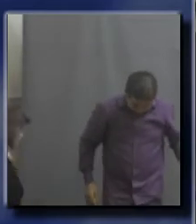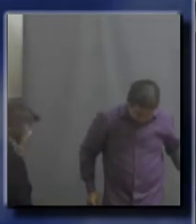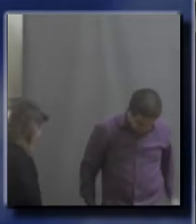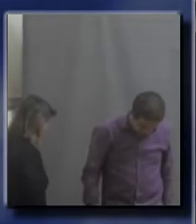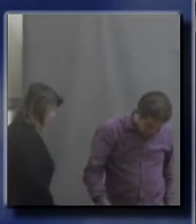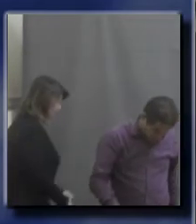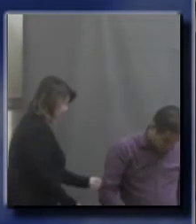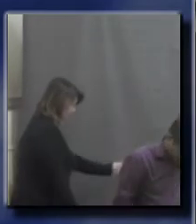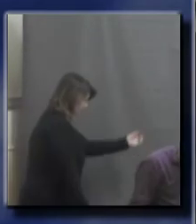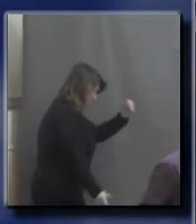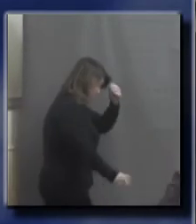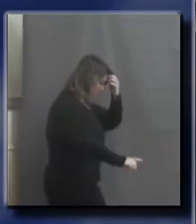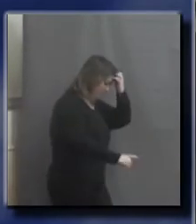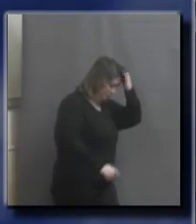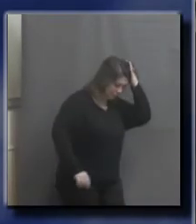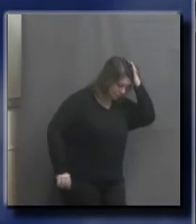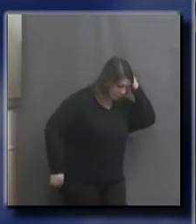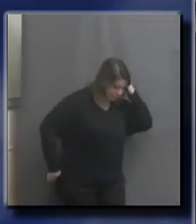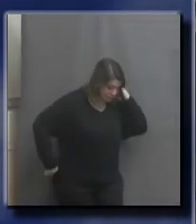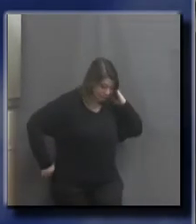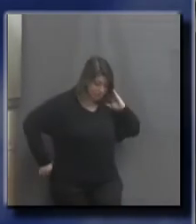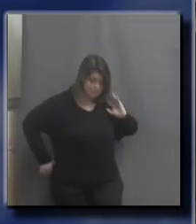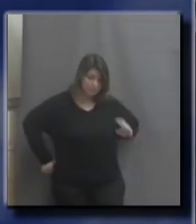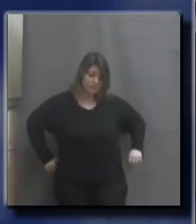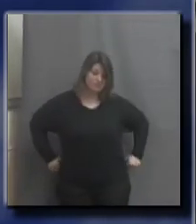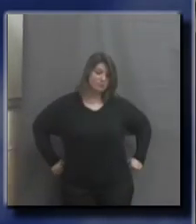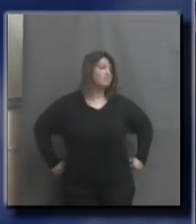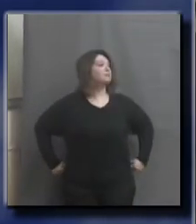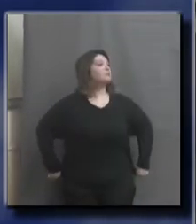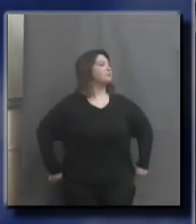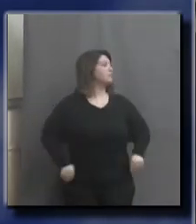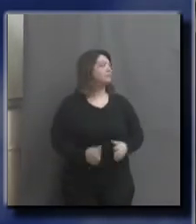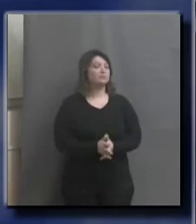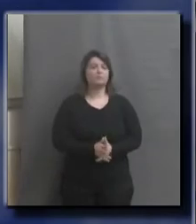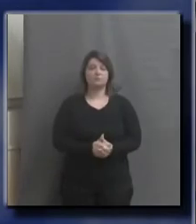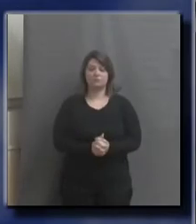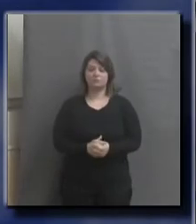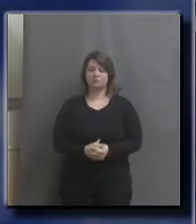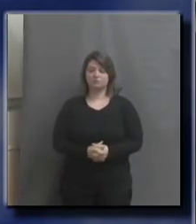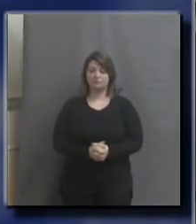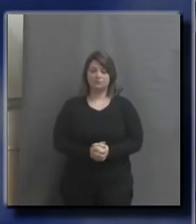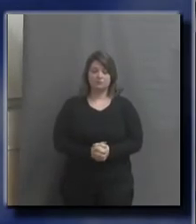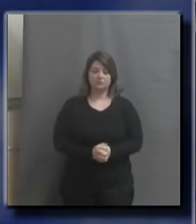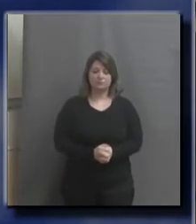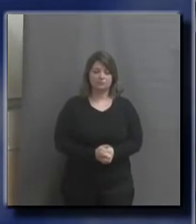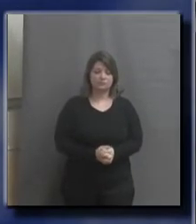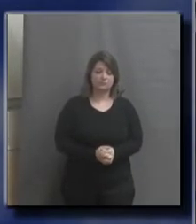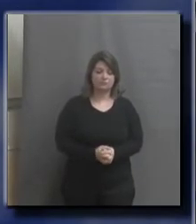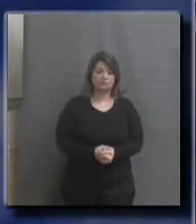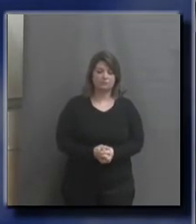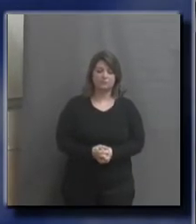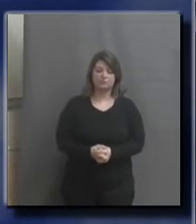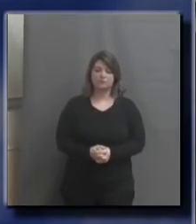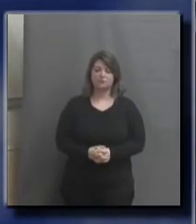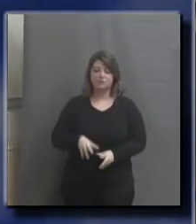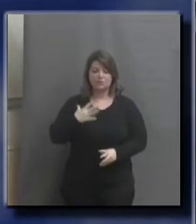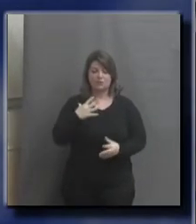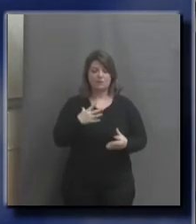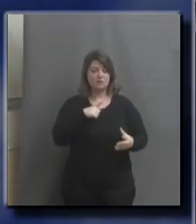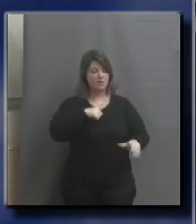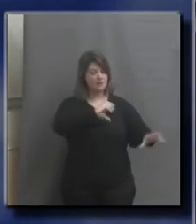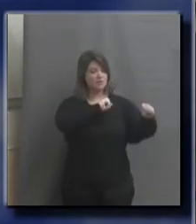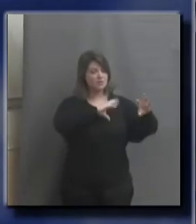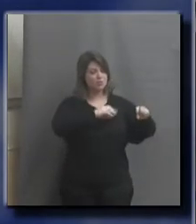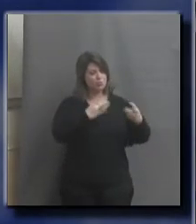uma mercantilização do ensino muito forte, muito violenta e muito poderosa.